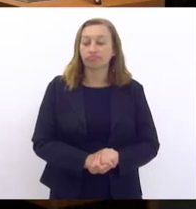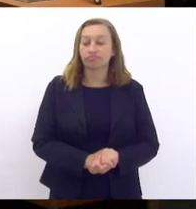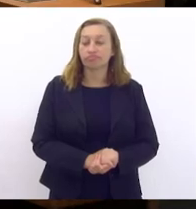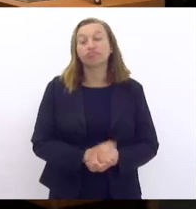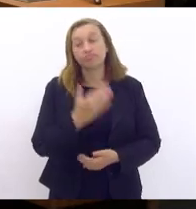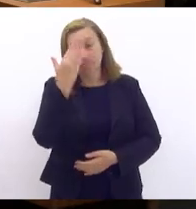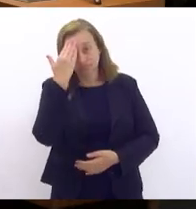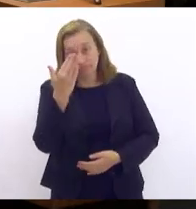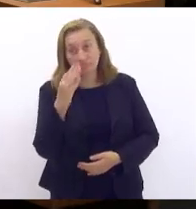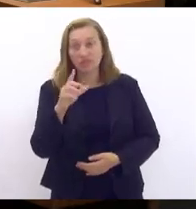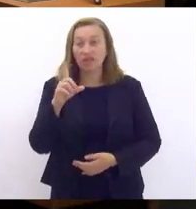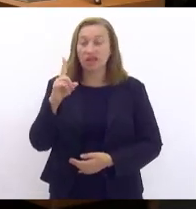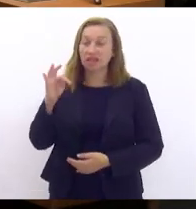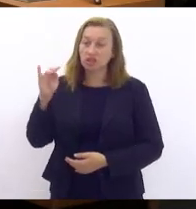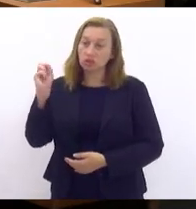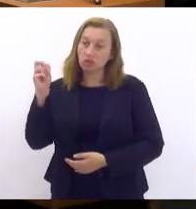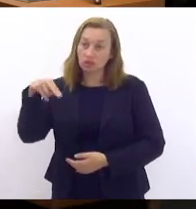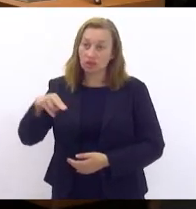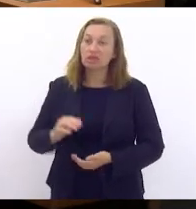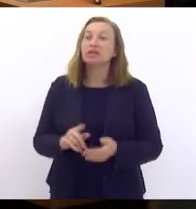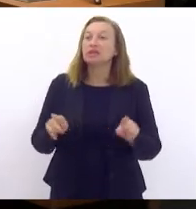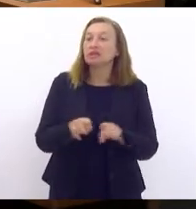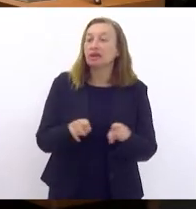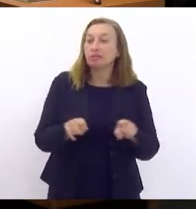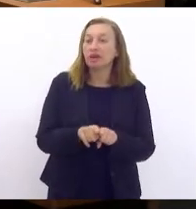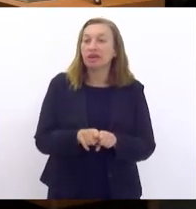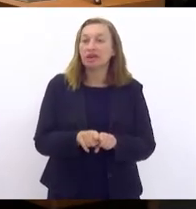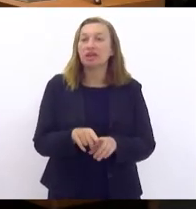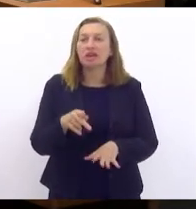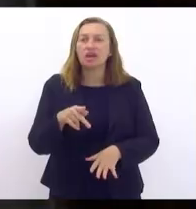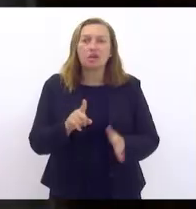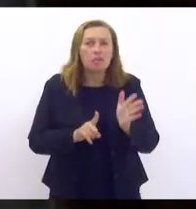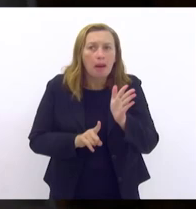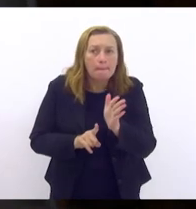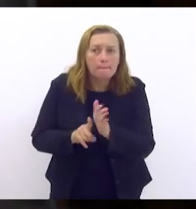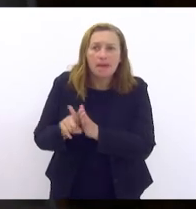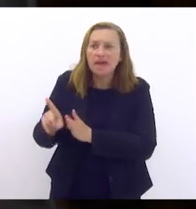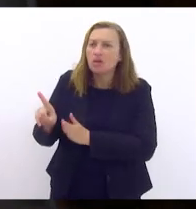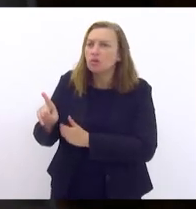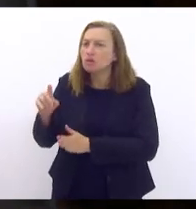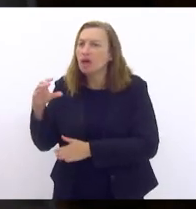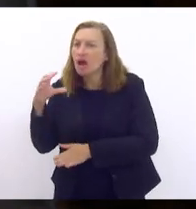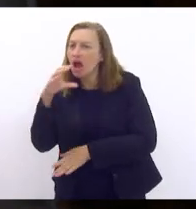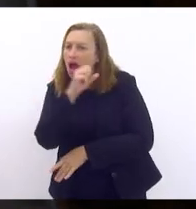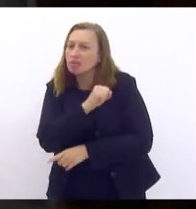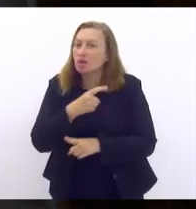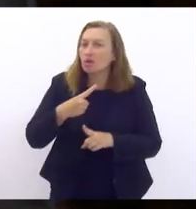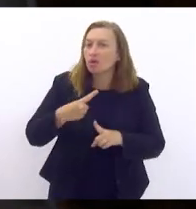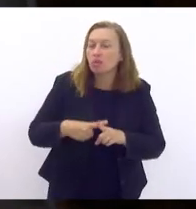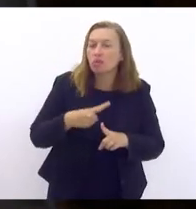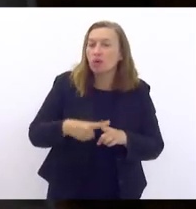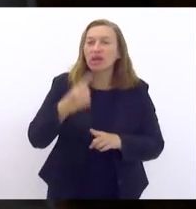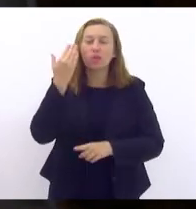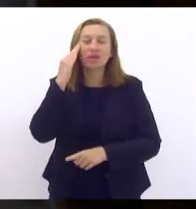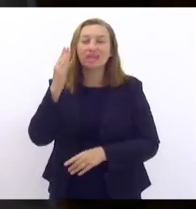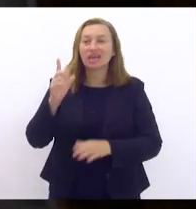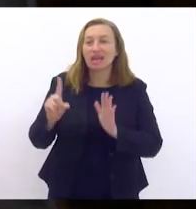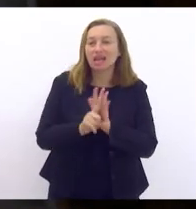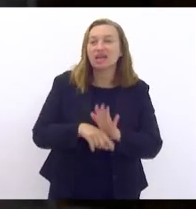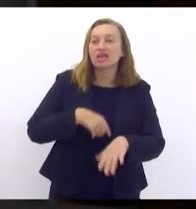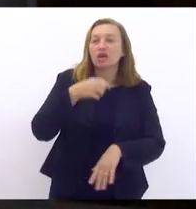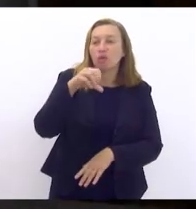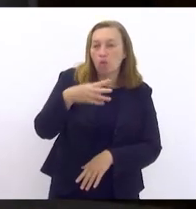Obrigada Gladstone queria também aqui Gledson fazer uma pergunta muito rápida porque eu entendo que a lei